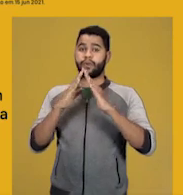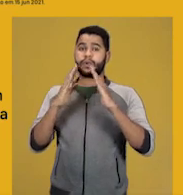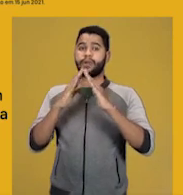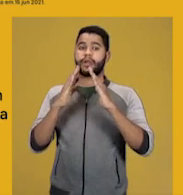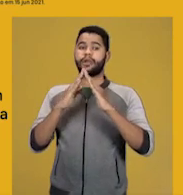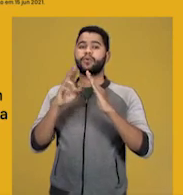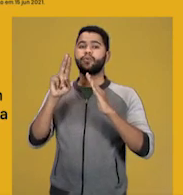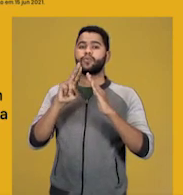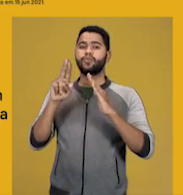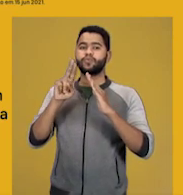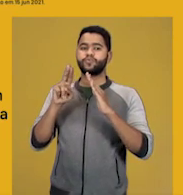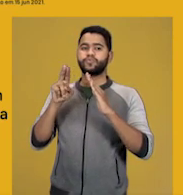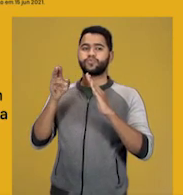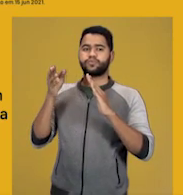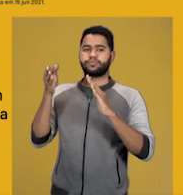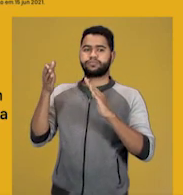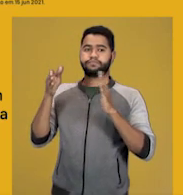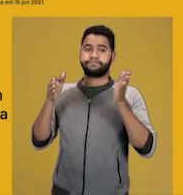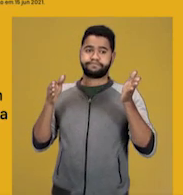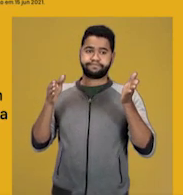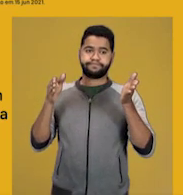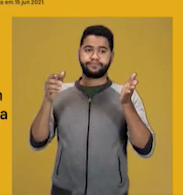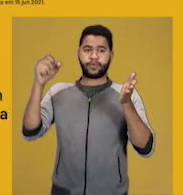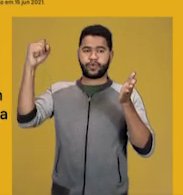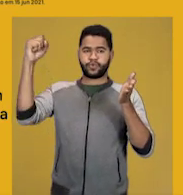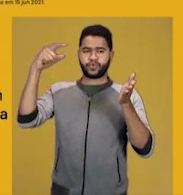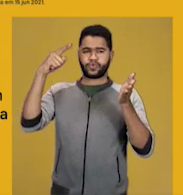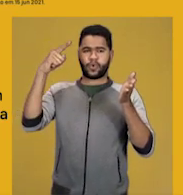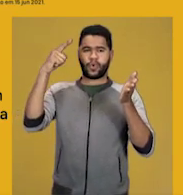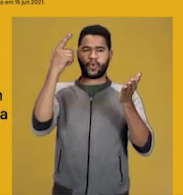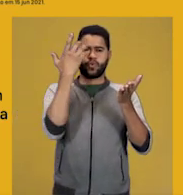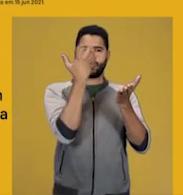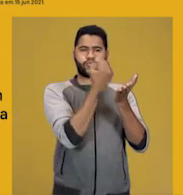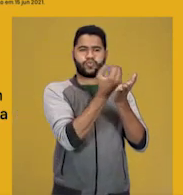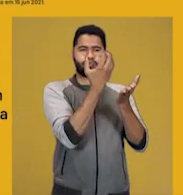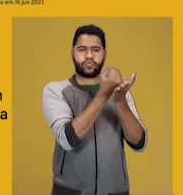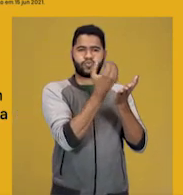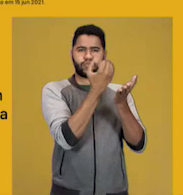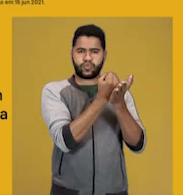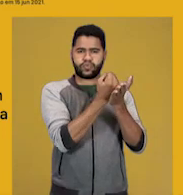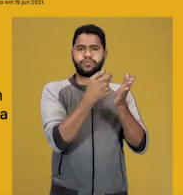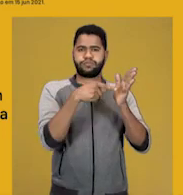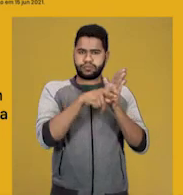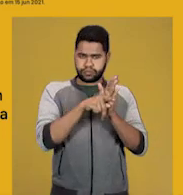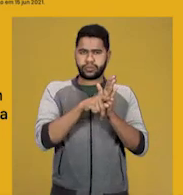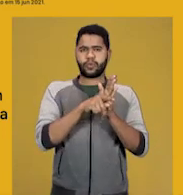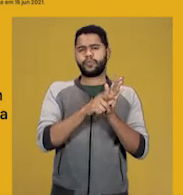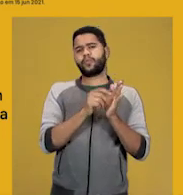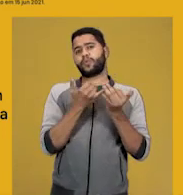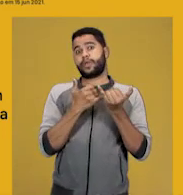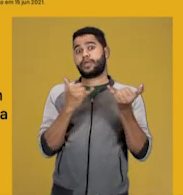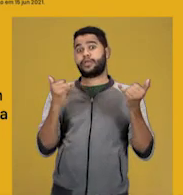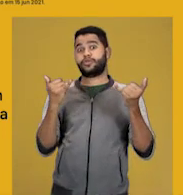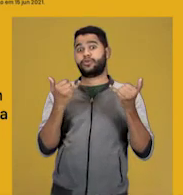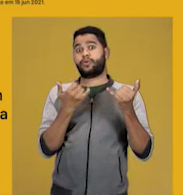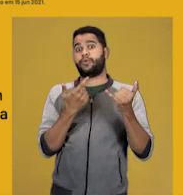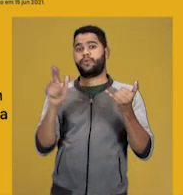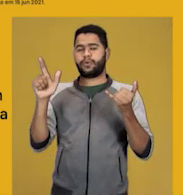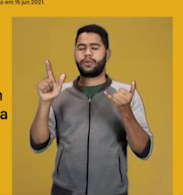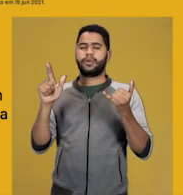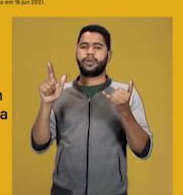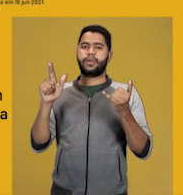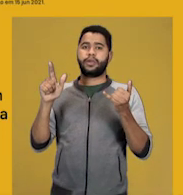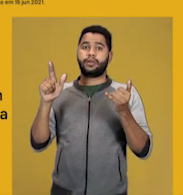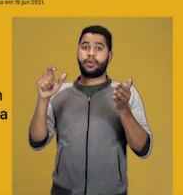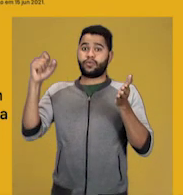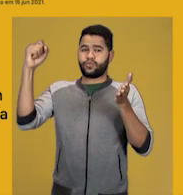com o uso da energia solar é uma alternativa ao uso de outras fontes de energia. A radiação solar, ao